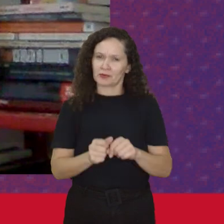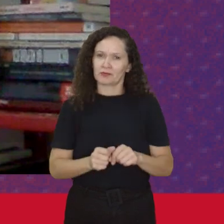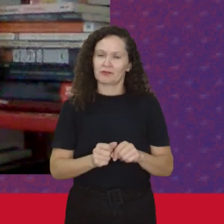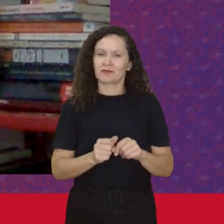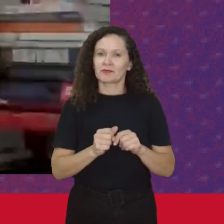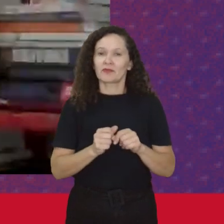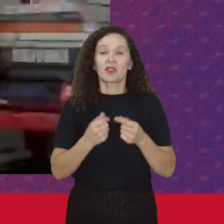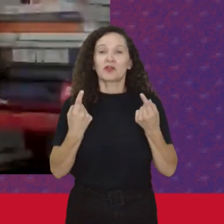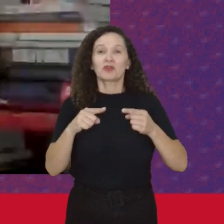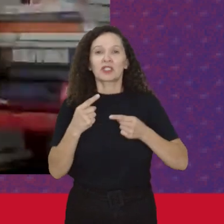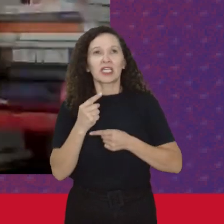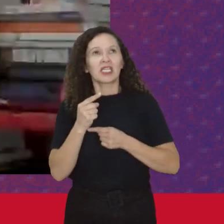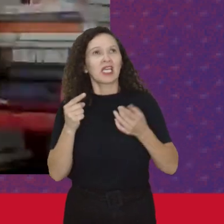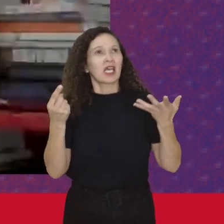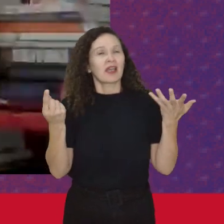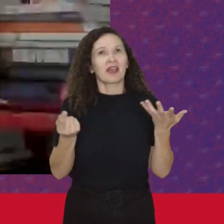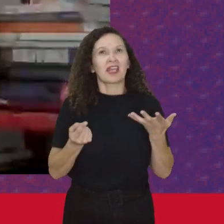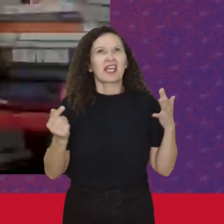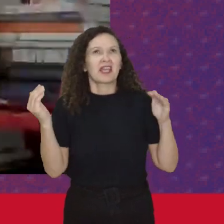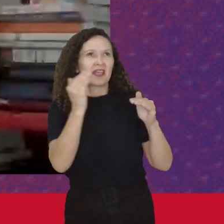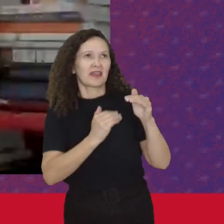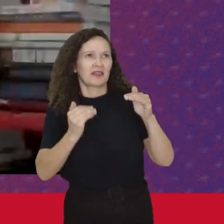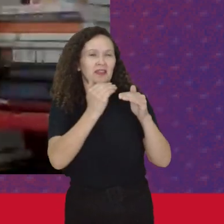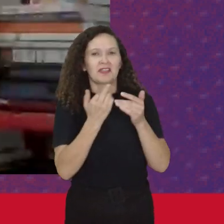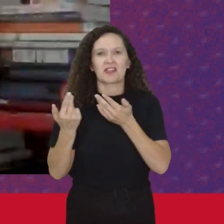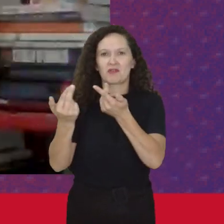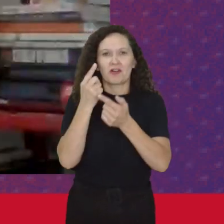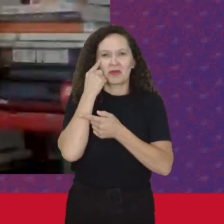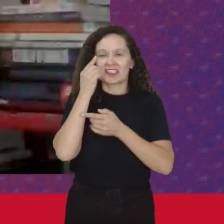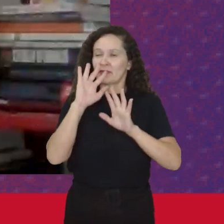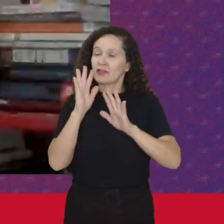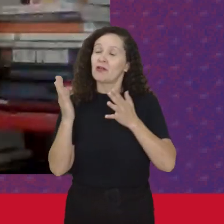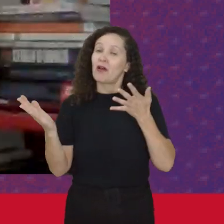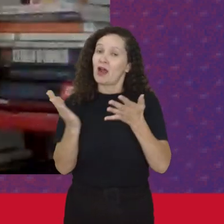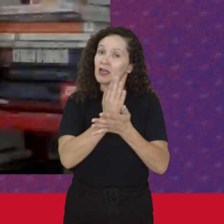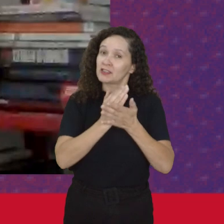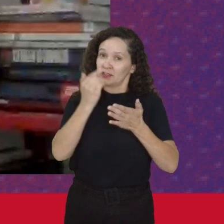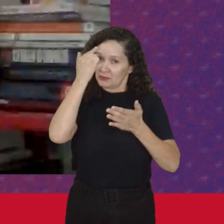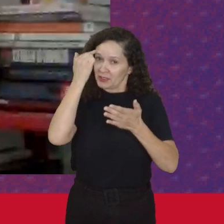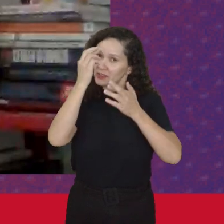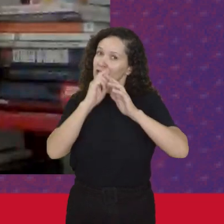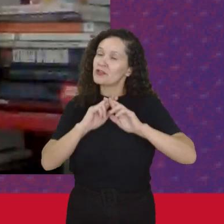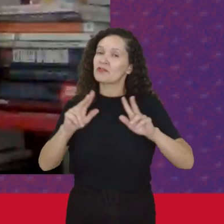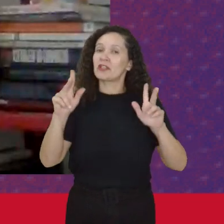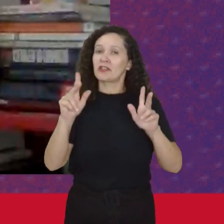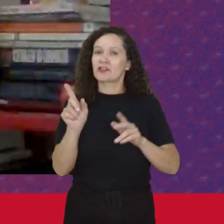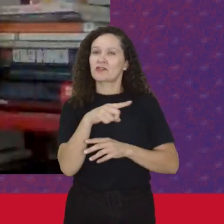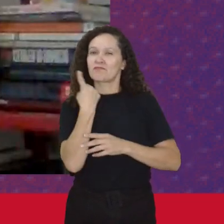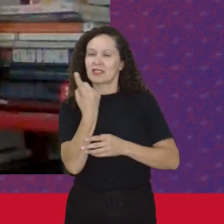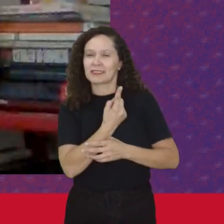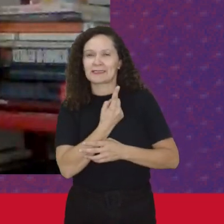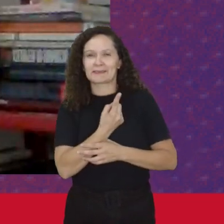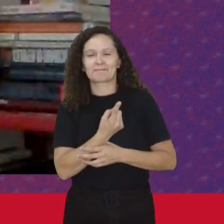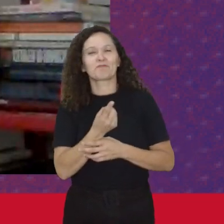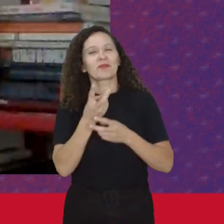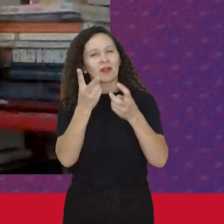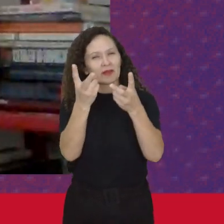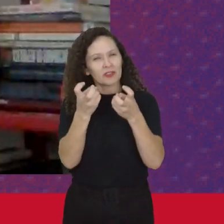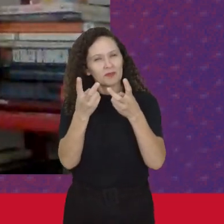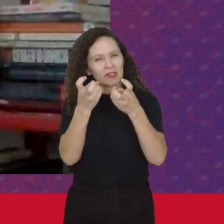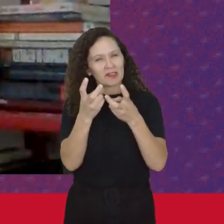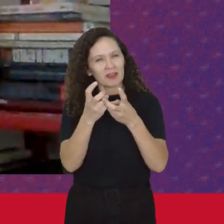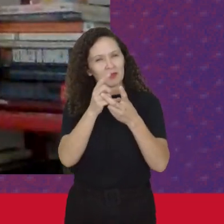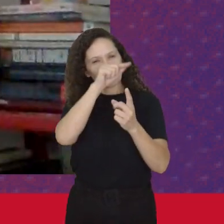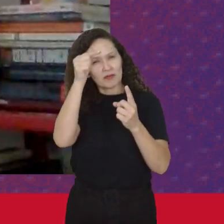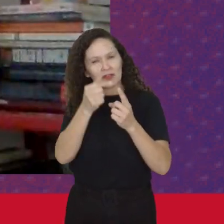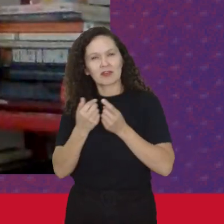Contradições Mas Muitas vezes A gente Não Não Não vê Essa